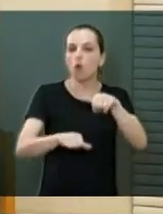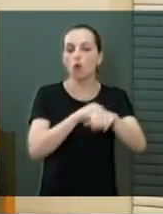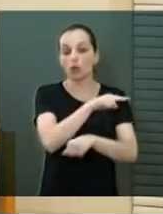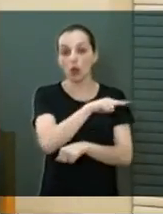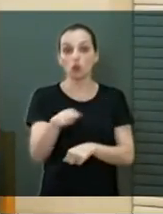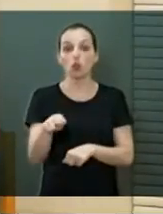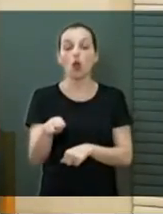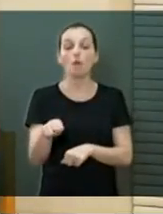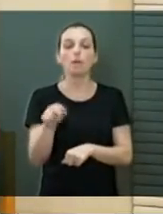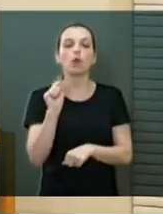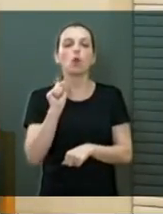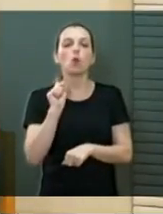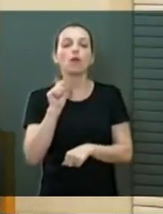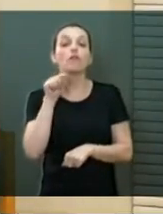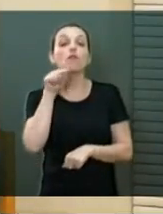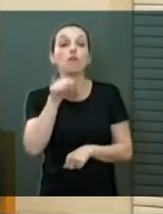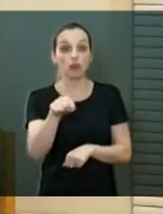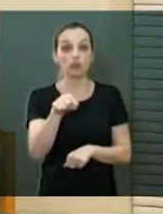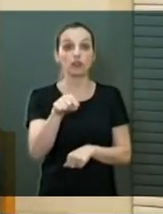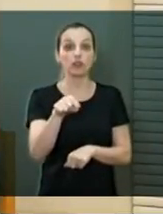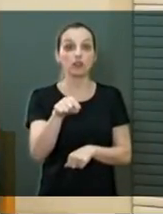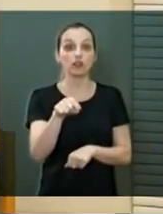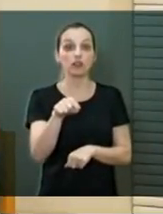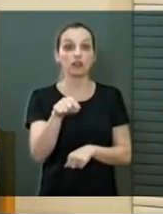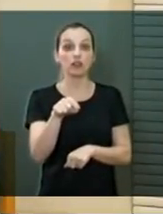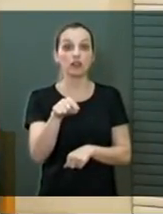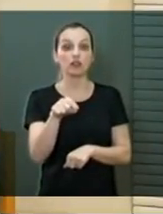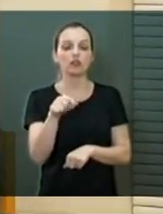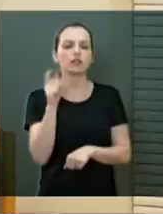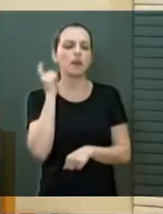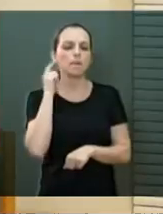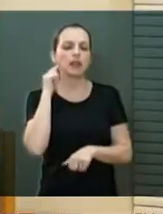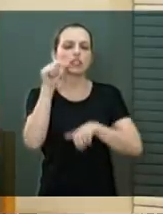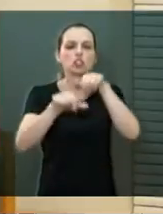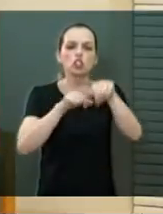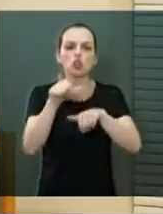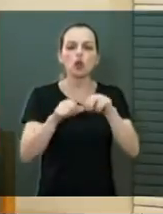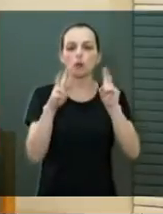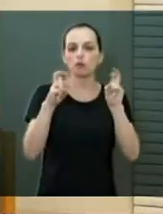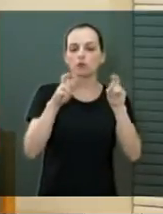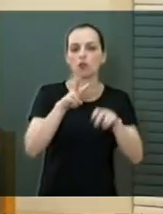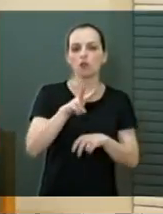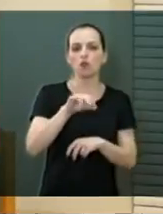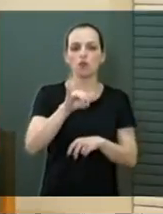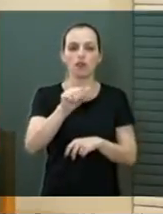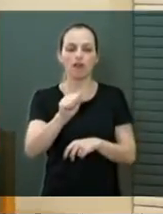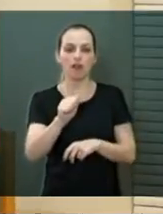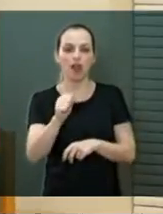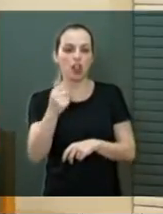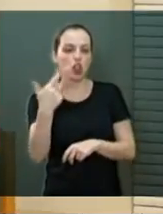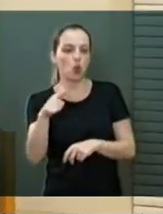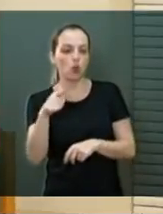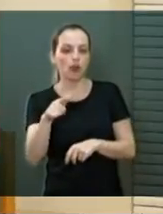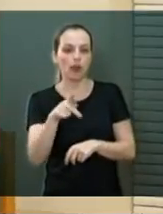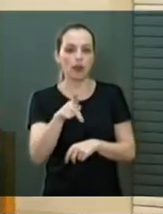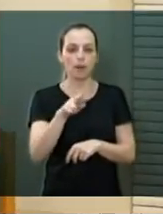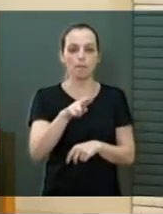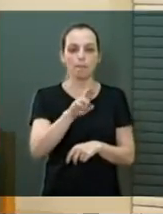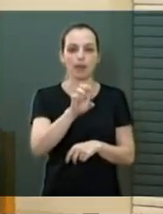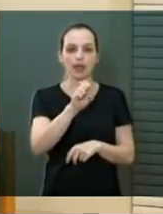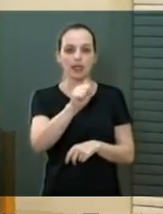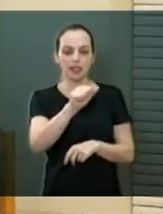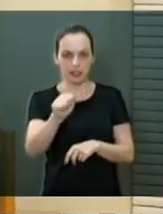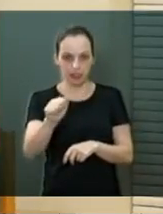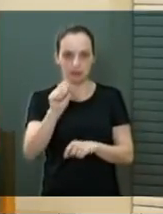nos ouvindo em casa acha de trocarmos para via sem pressa? Acredito também que mais radares na via já fariam com que os motoristas